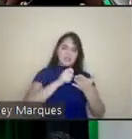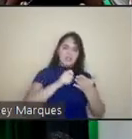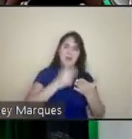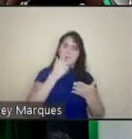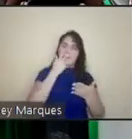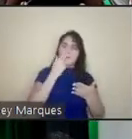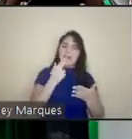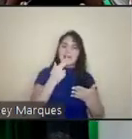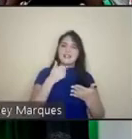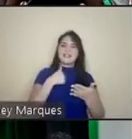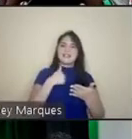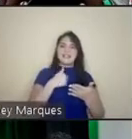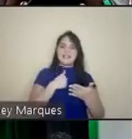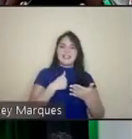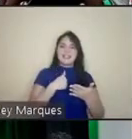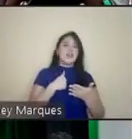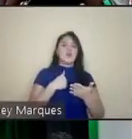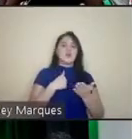seguindo a BR-232.